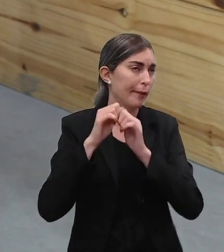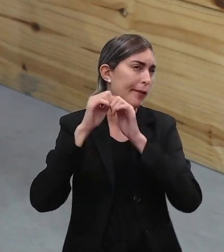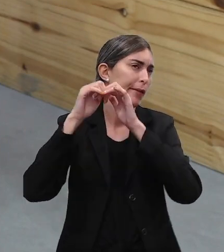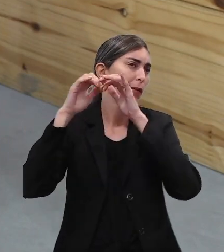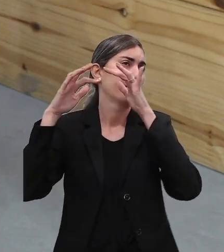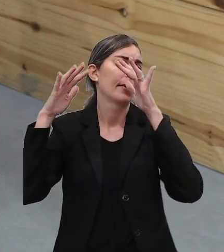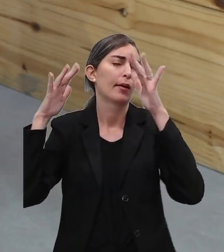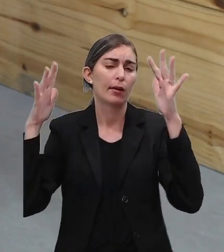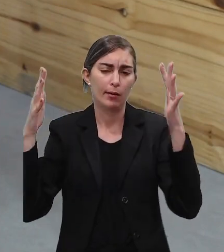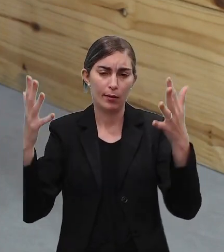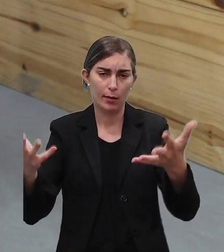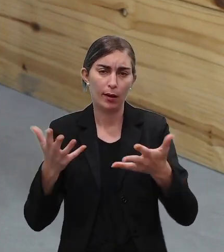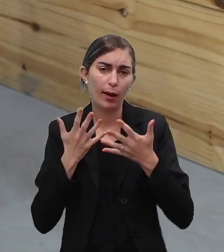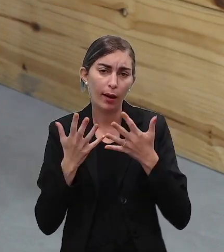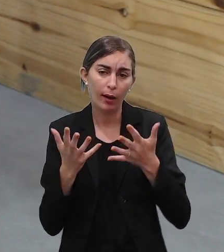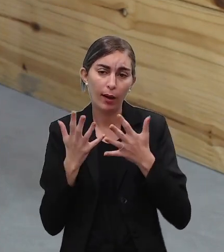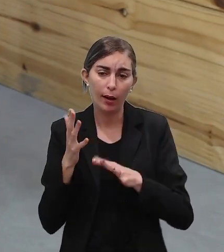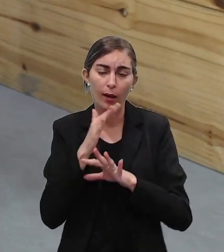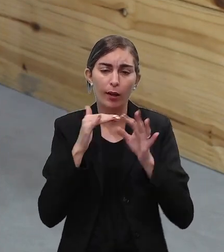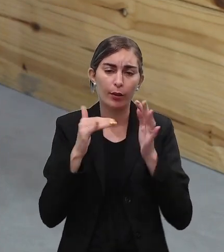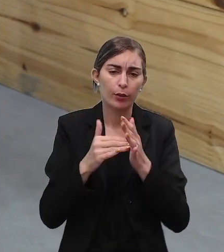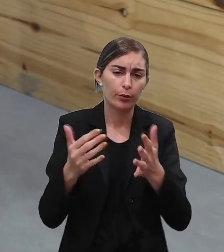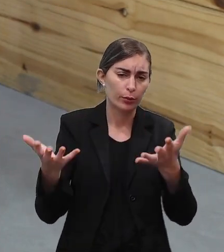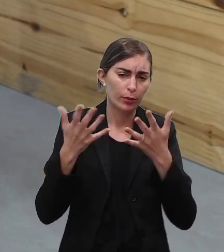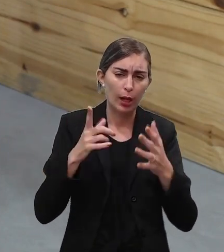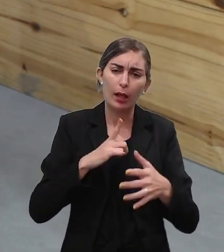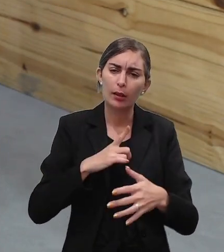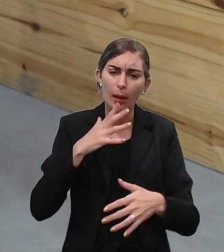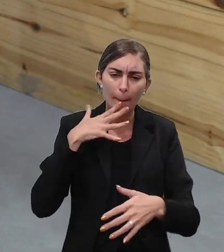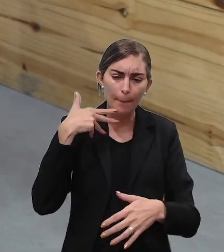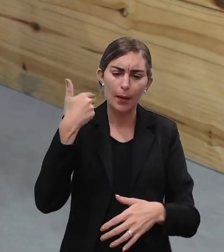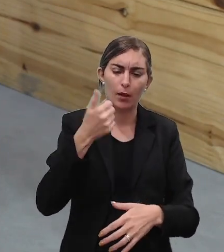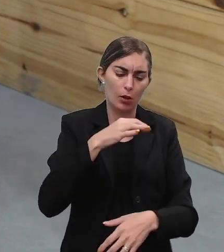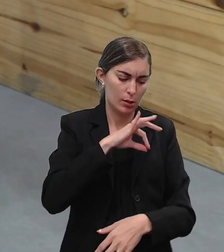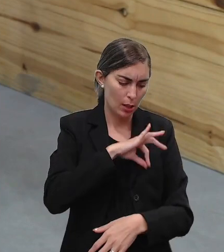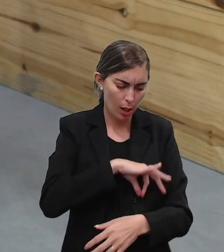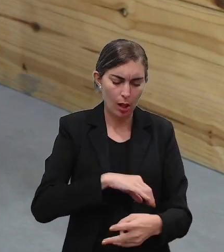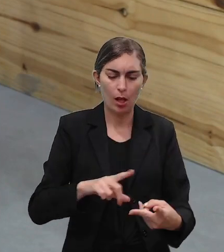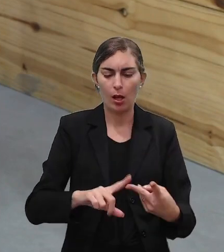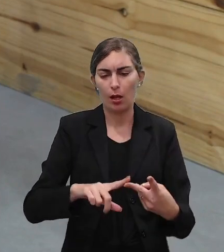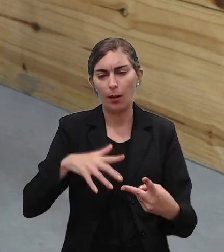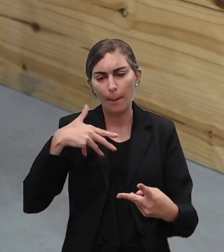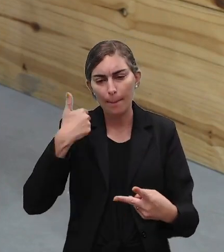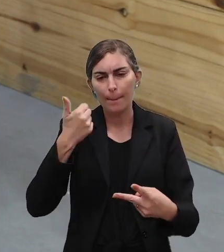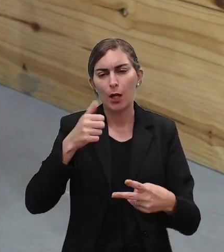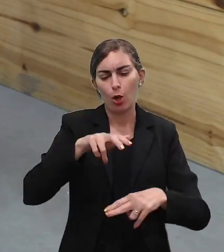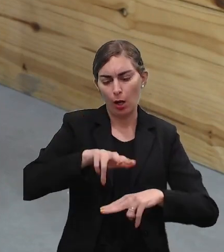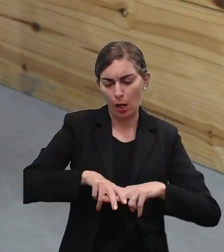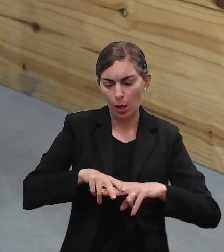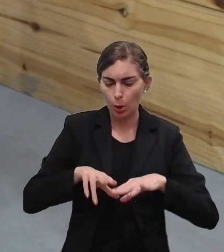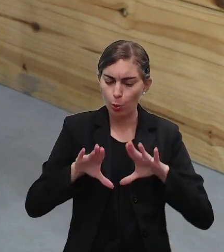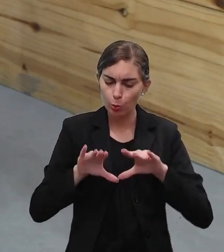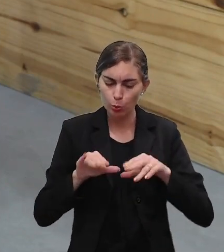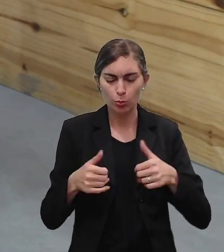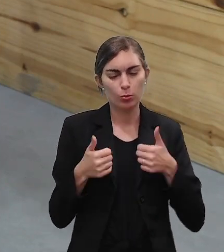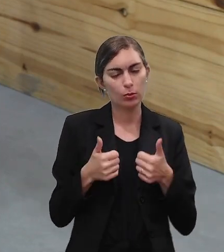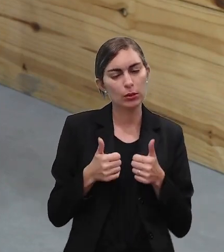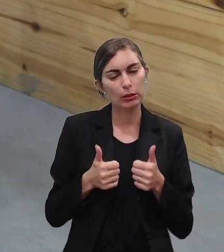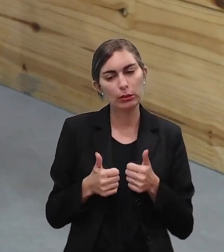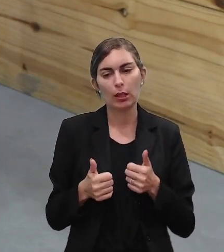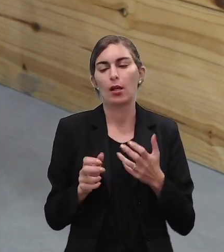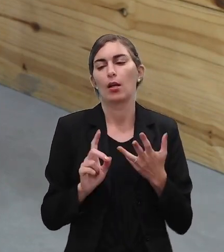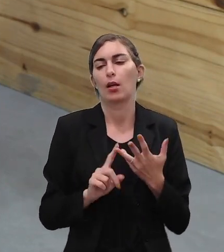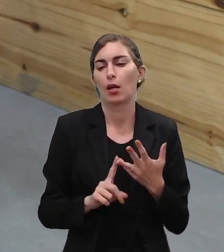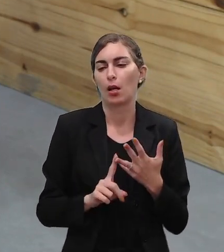sonha, que a gente quer que todo mundo tenha o melhor salário, a melhor cadeira para sentar,